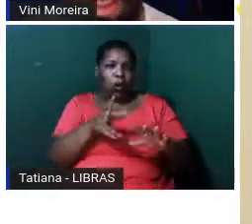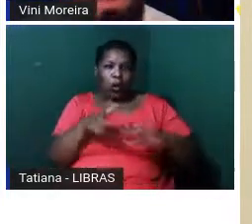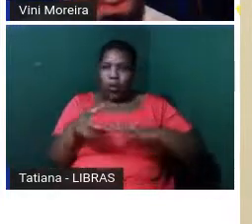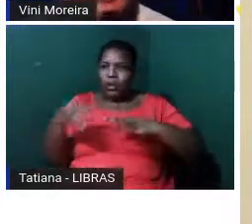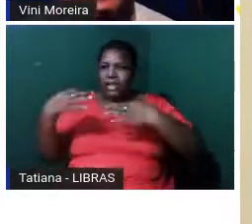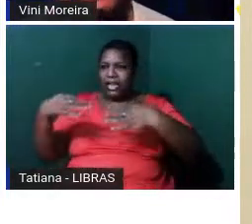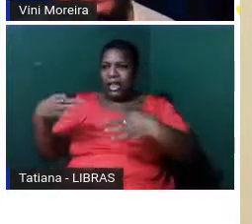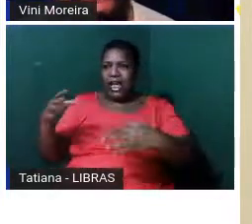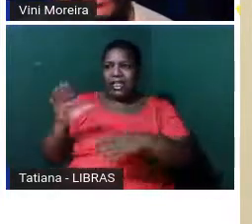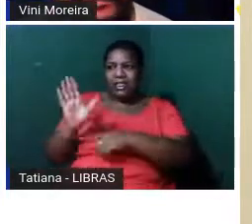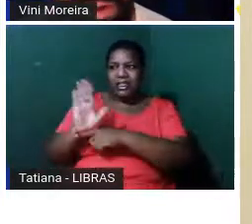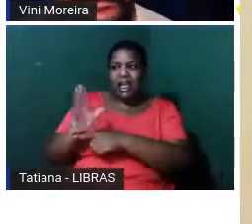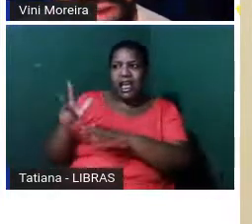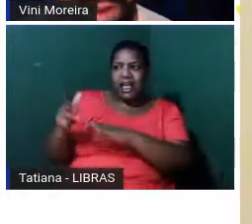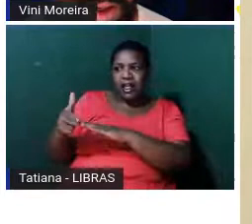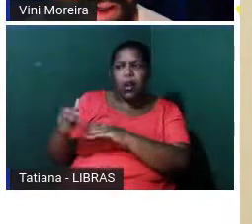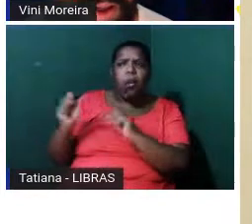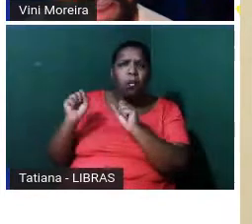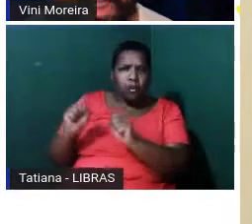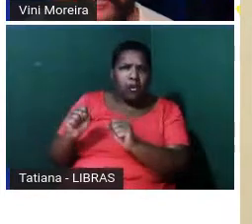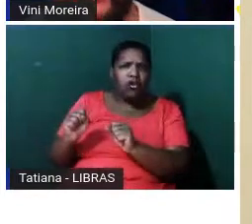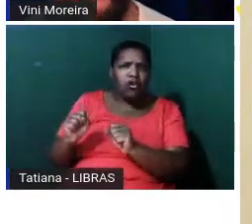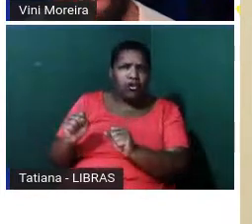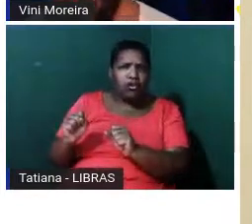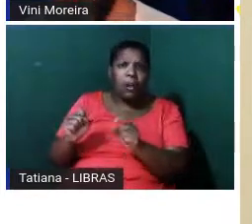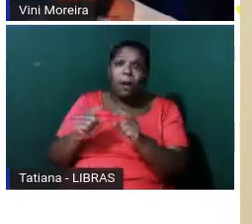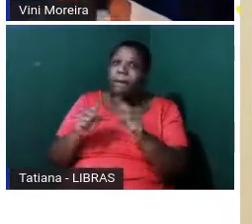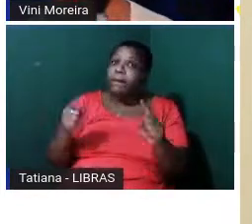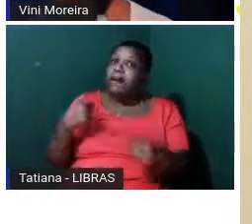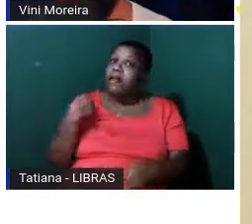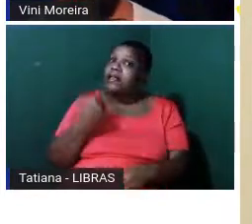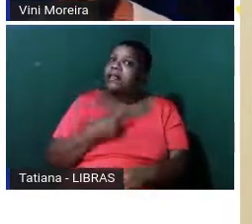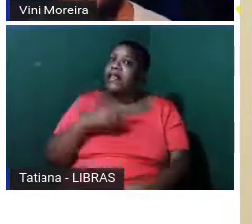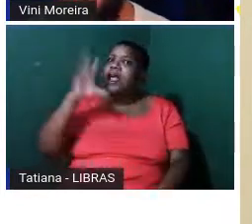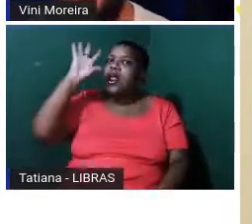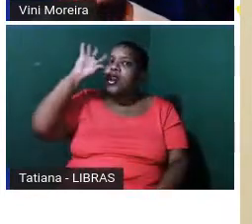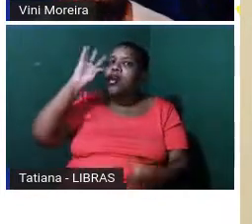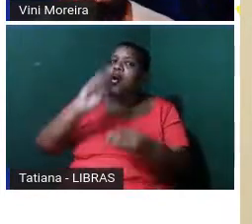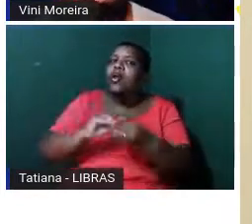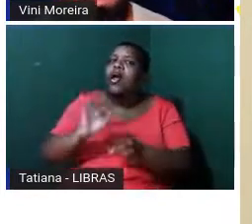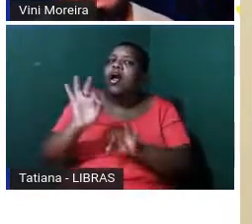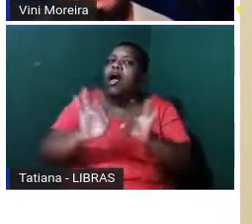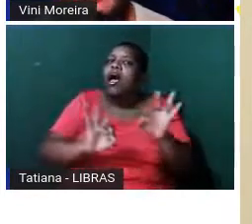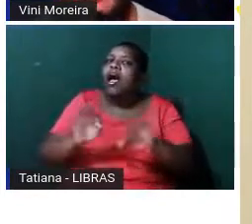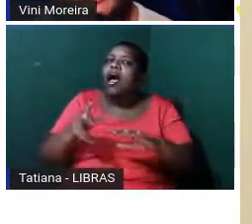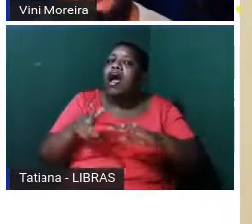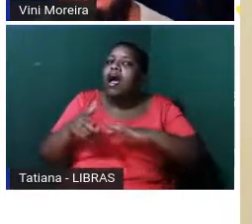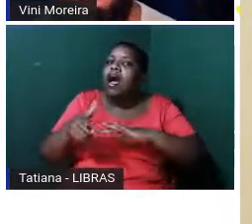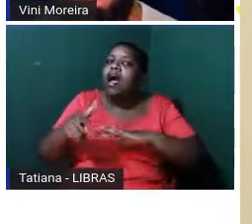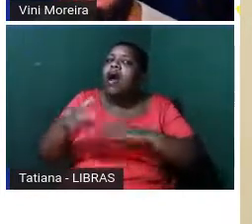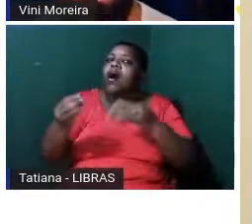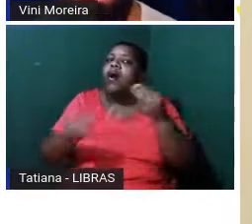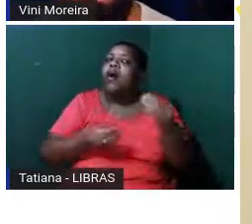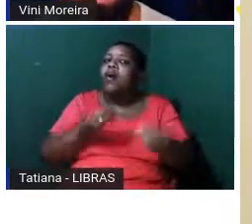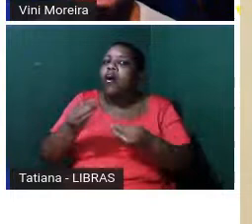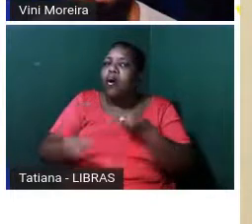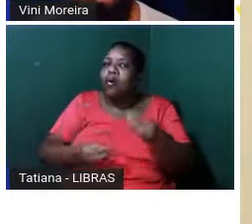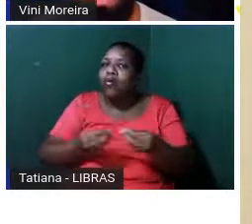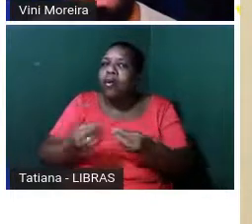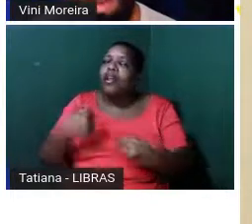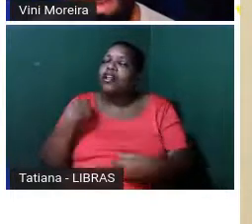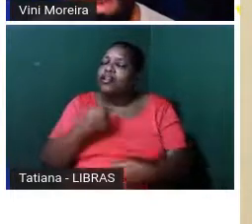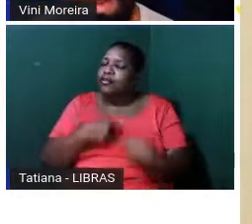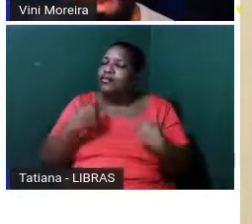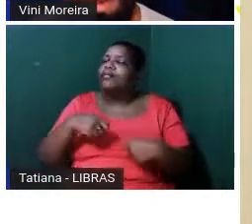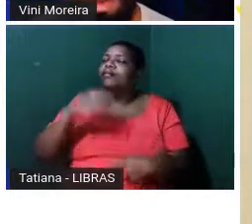na edição e a gente de fato pode mas para gente ter noção que a gente pode consertar e como a gente pode consertar a gente